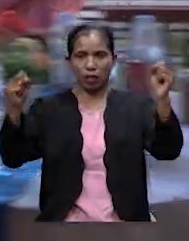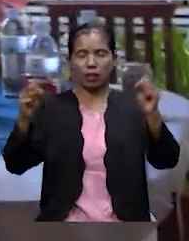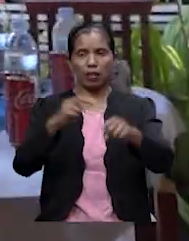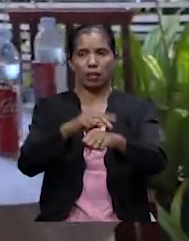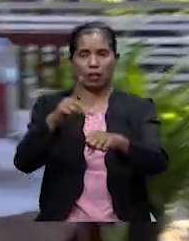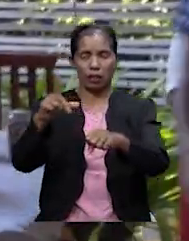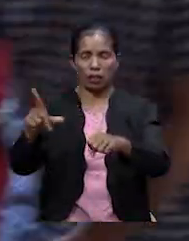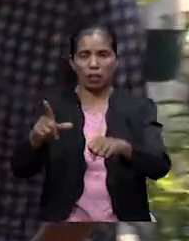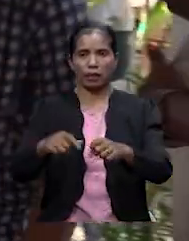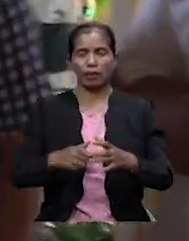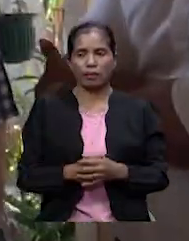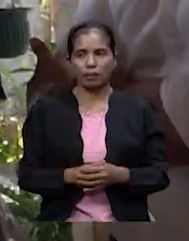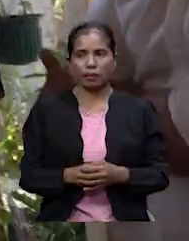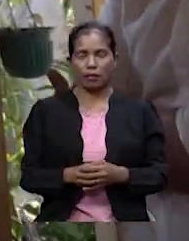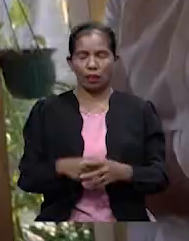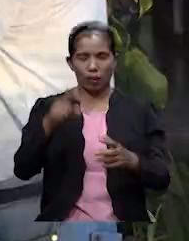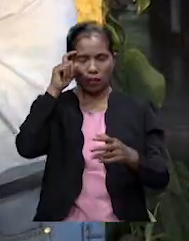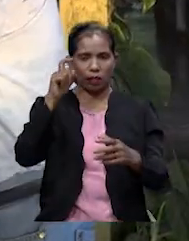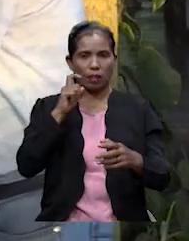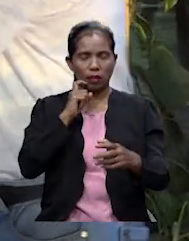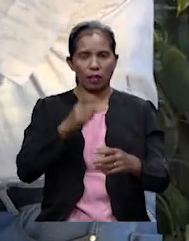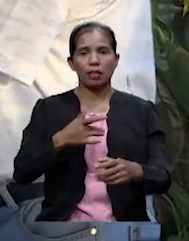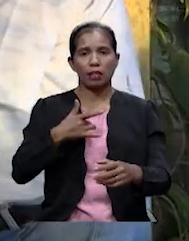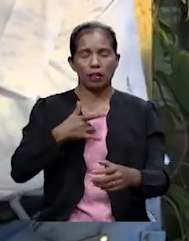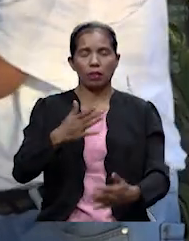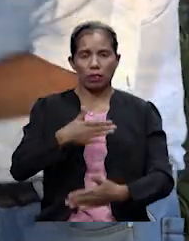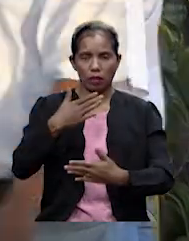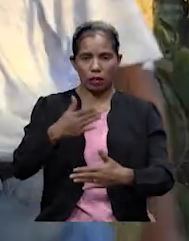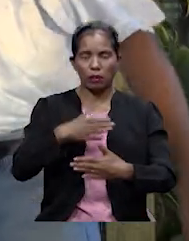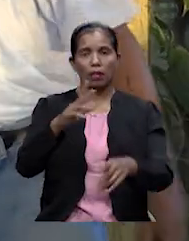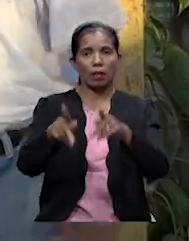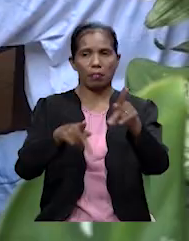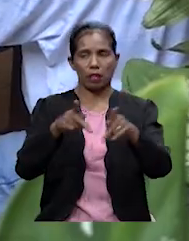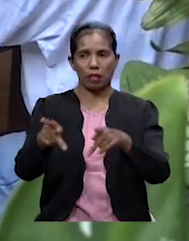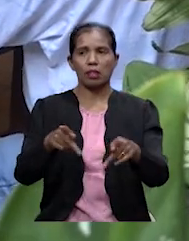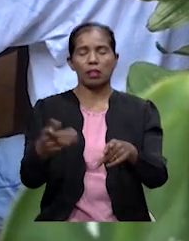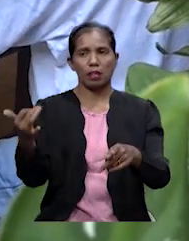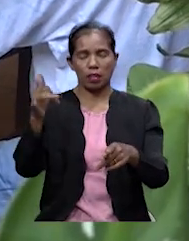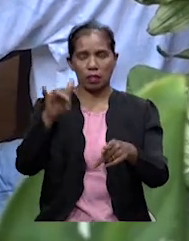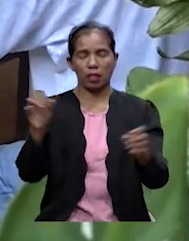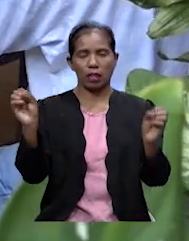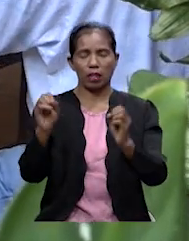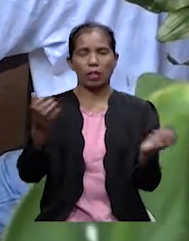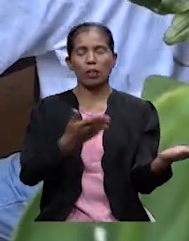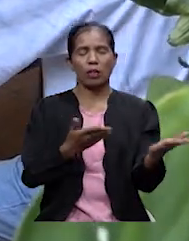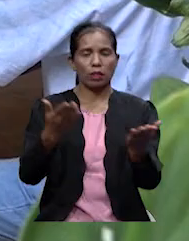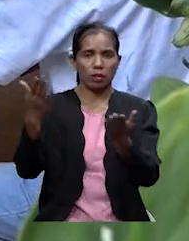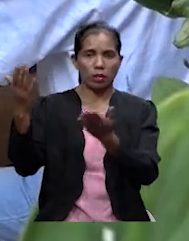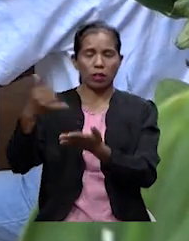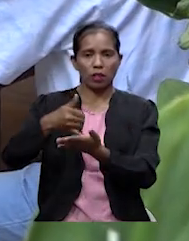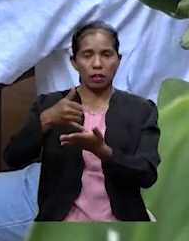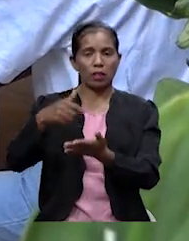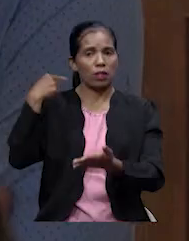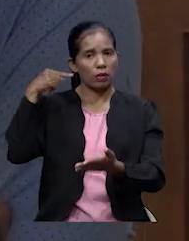Timor-Leste Kalbu Adilai. Kerala Sanana Gusmão aprecia tebes atleta sira né tama maske la lori medalha osang mean mai be medalha